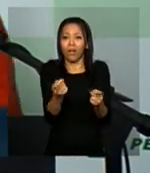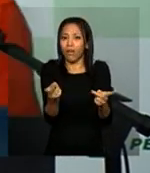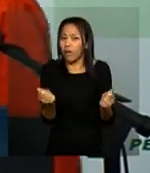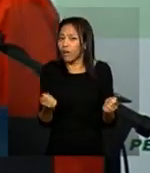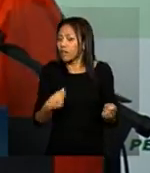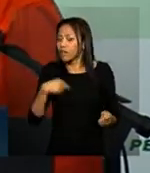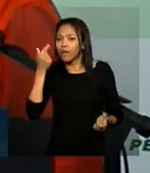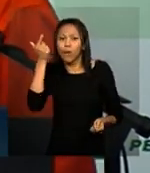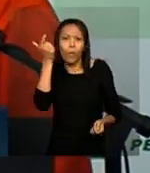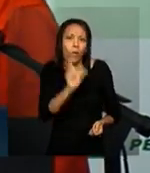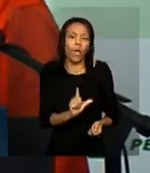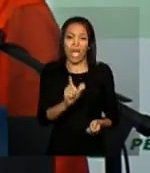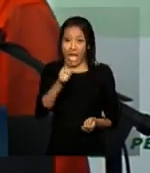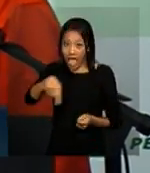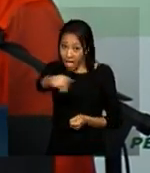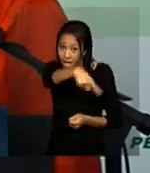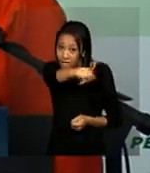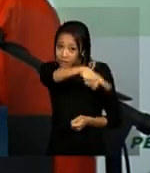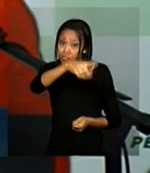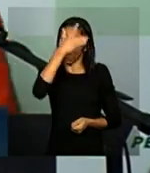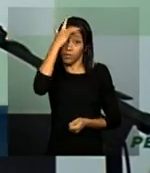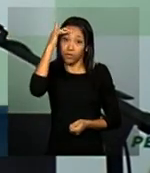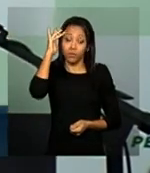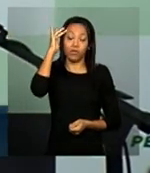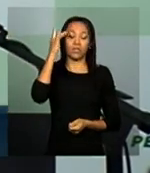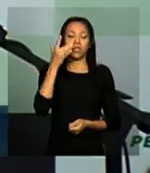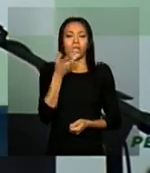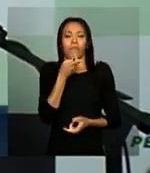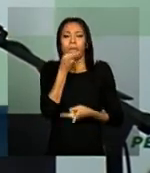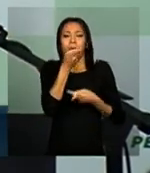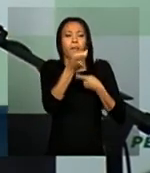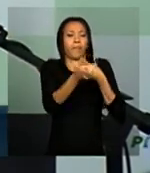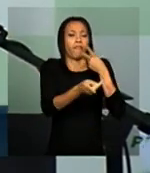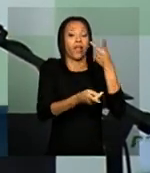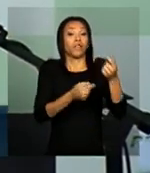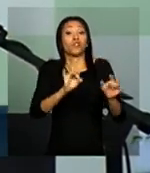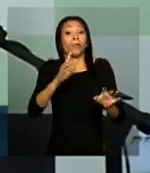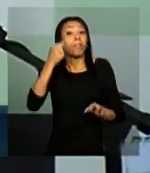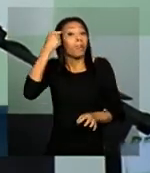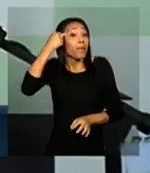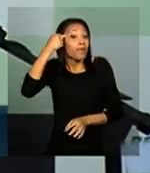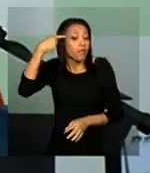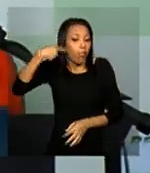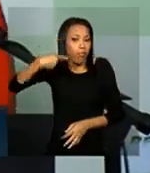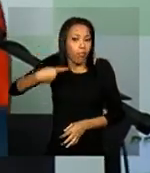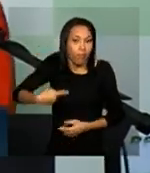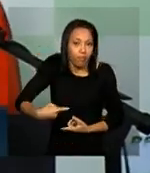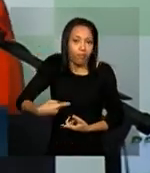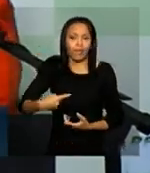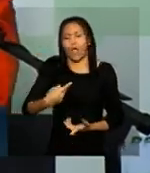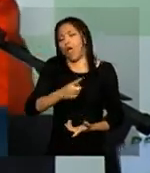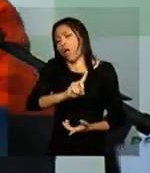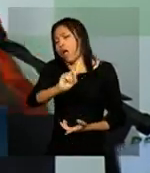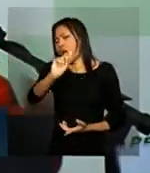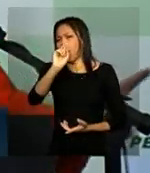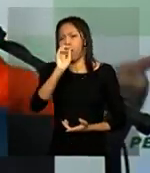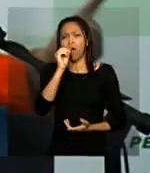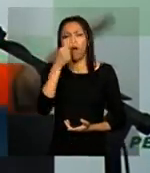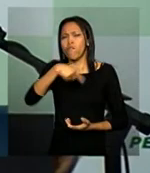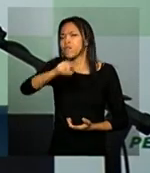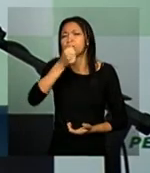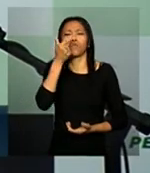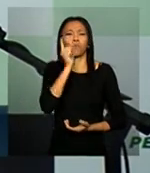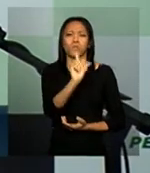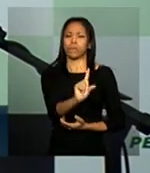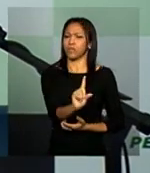Essas pessoas que gostam de ser negativas, de dizer, não, não vai sair, não